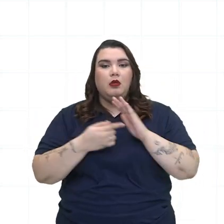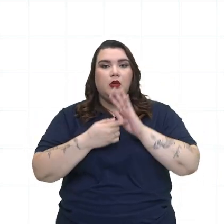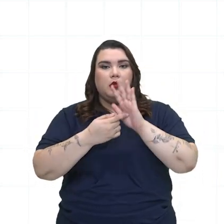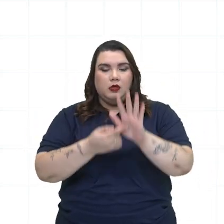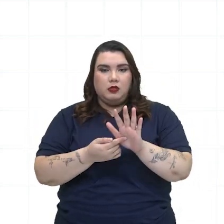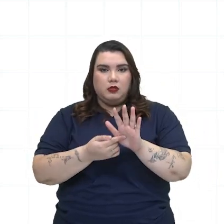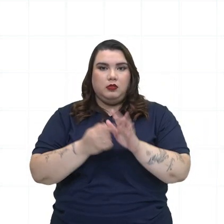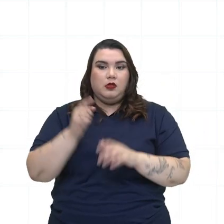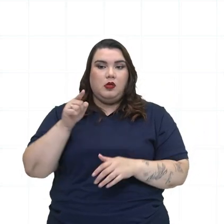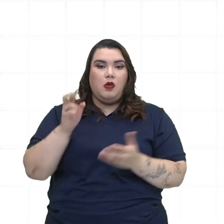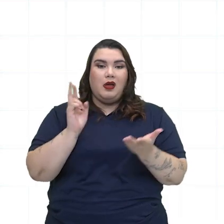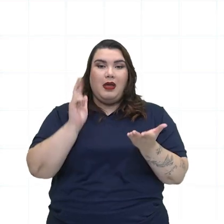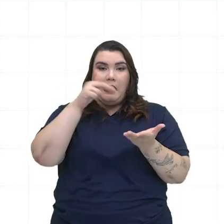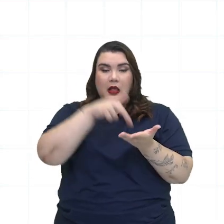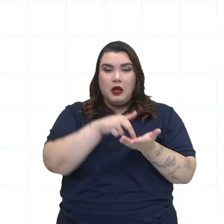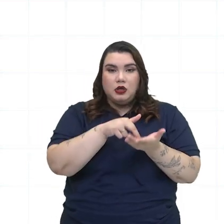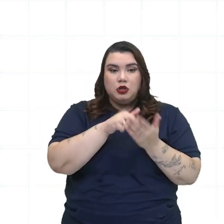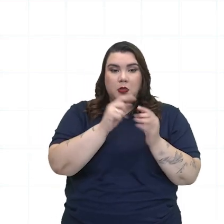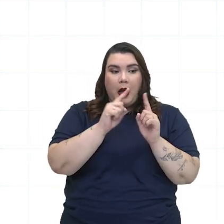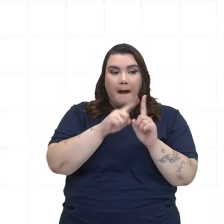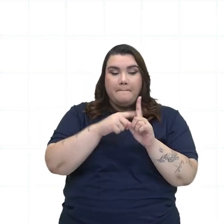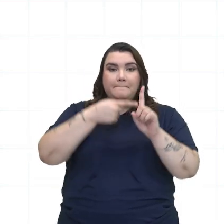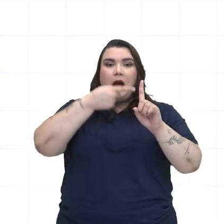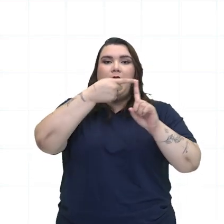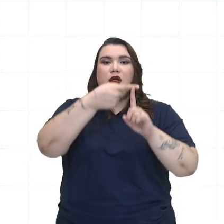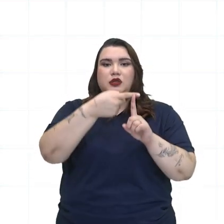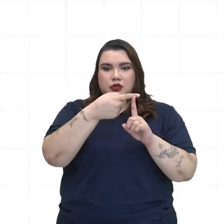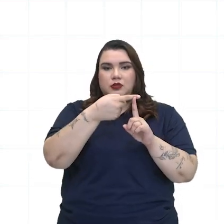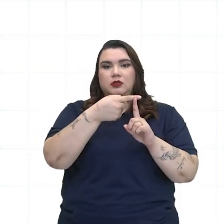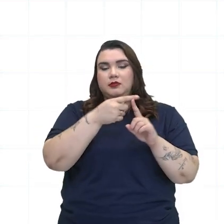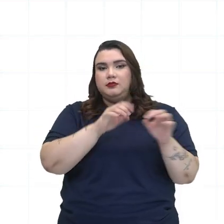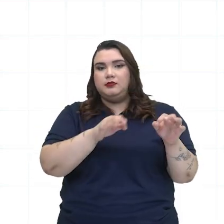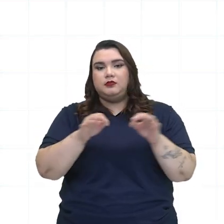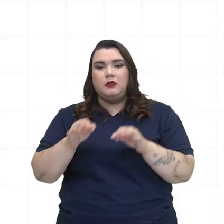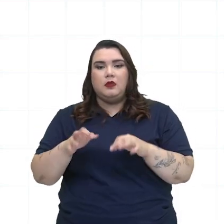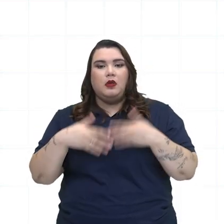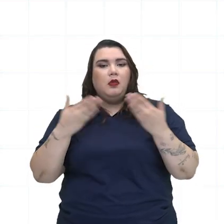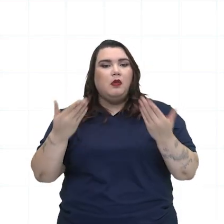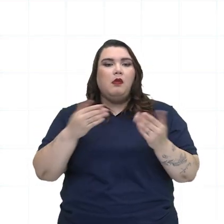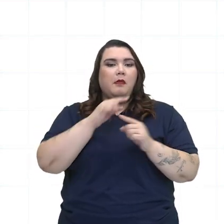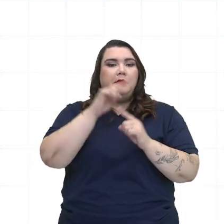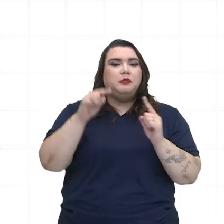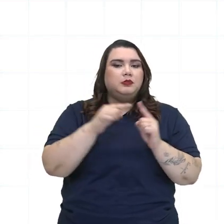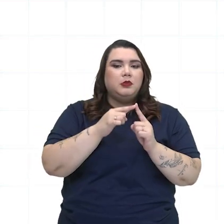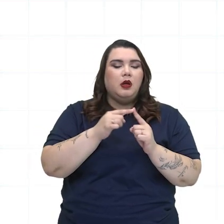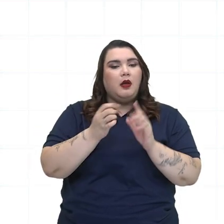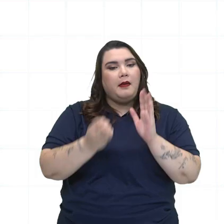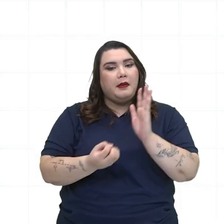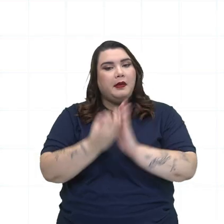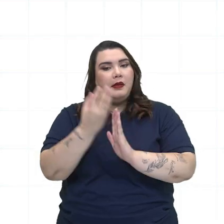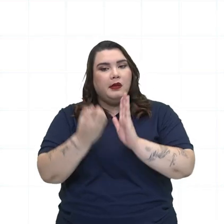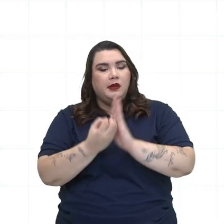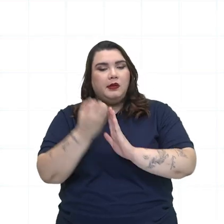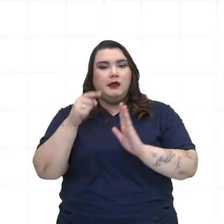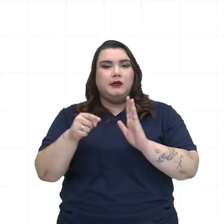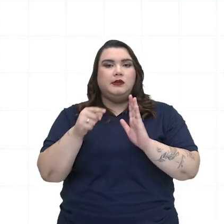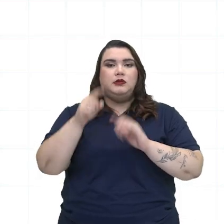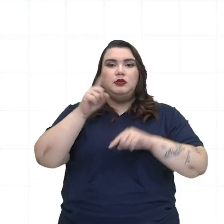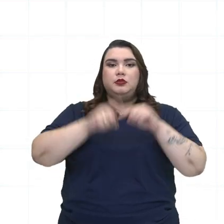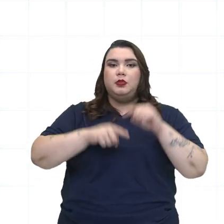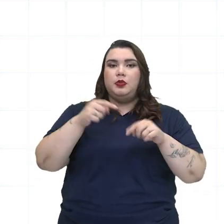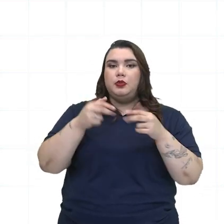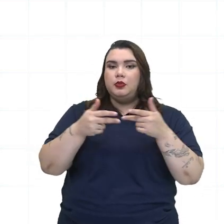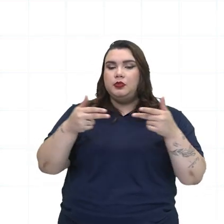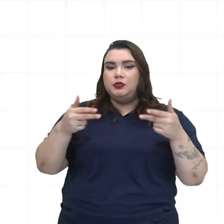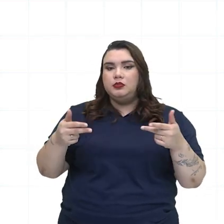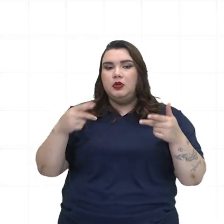não é só o realismo, é um hiperrealismo. Qual é a intenção do hiperrealismo? É criar esses elementos